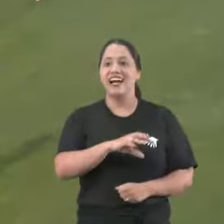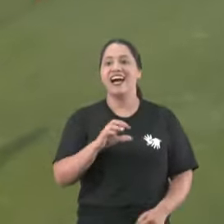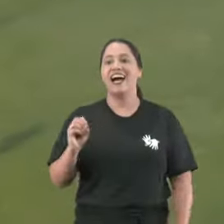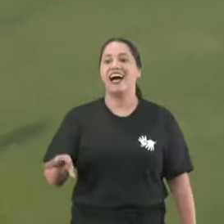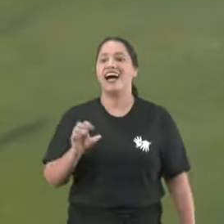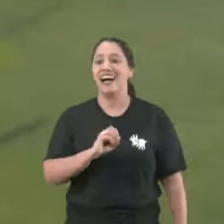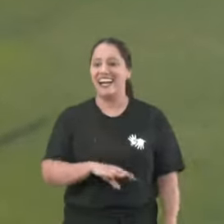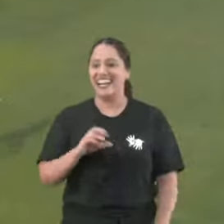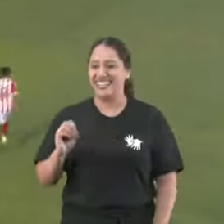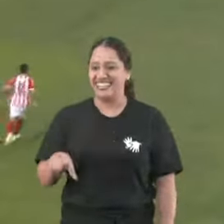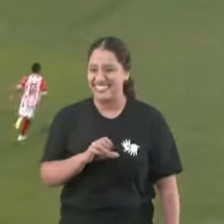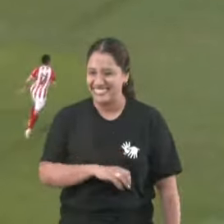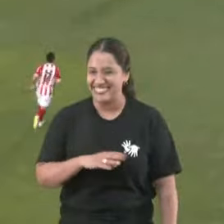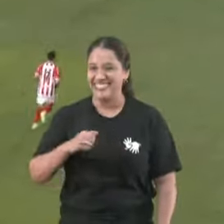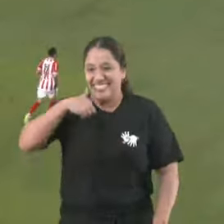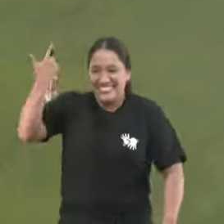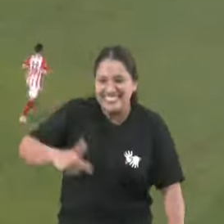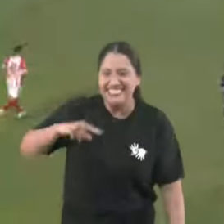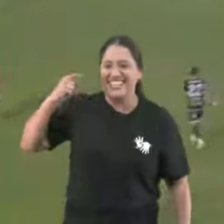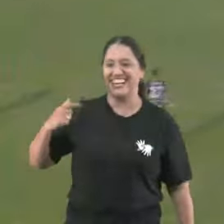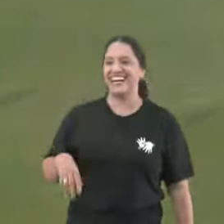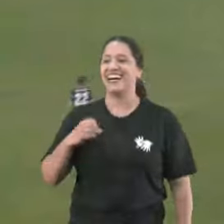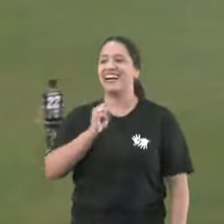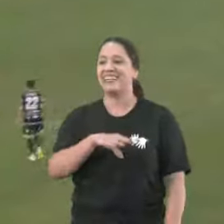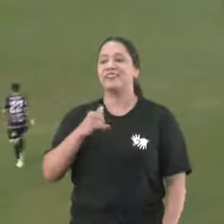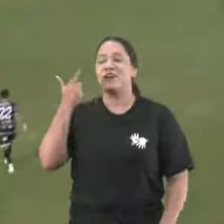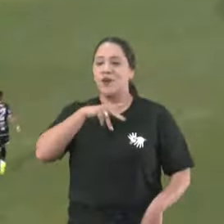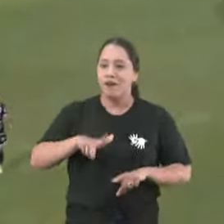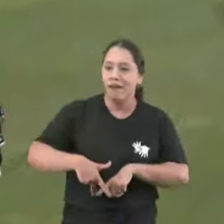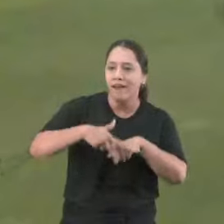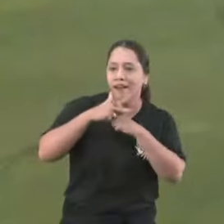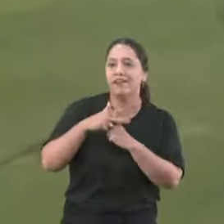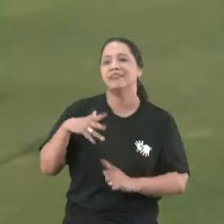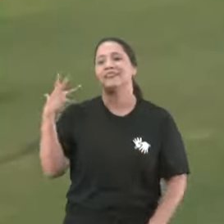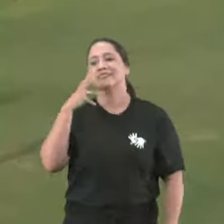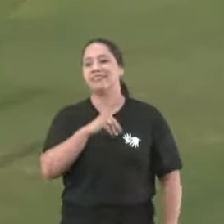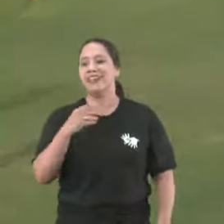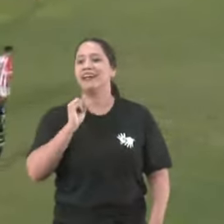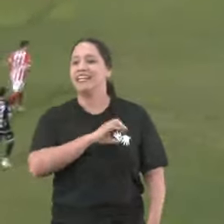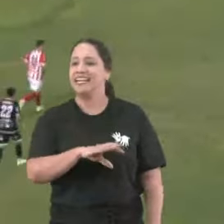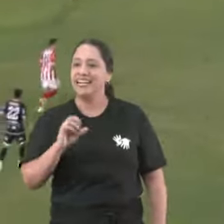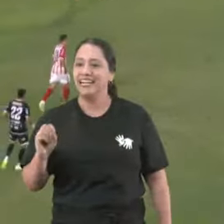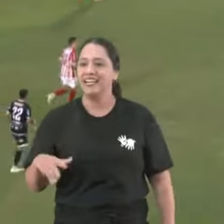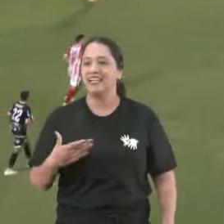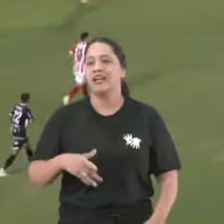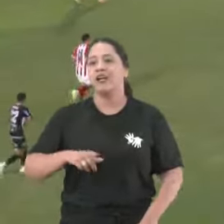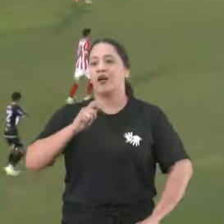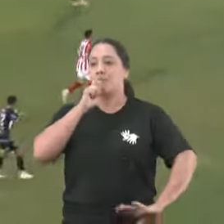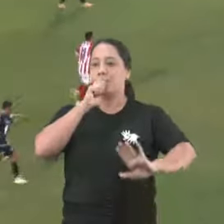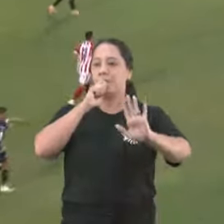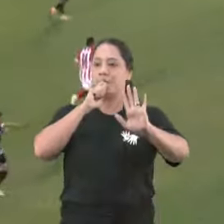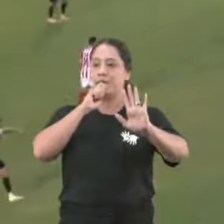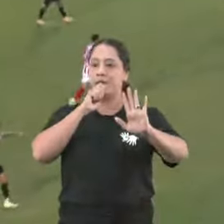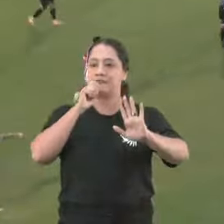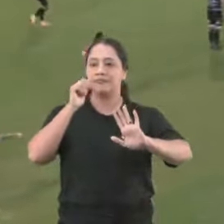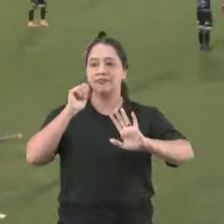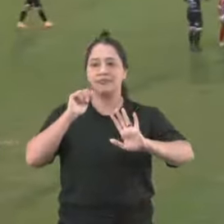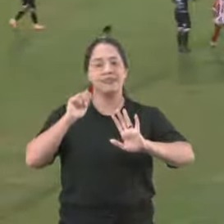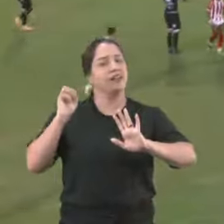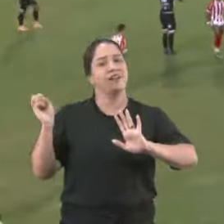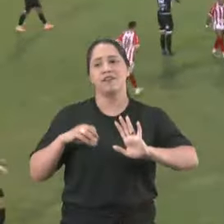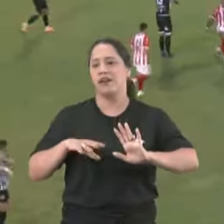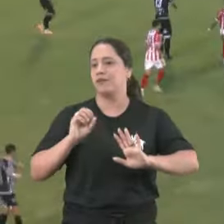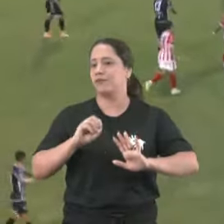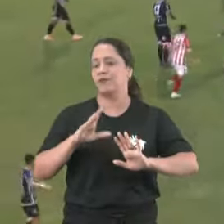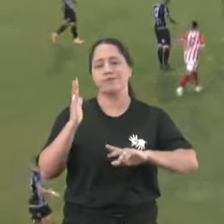Ih, dá-lhe bola de novo. Mas depois ele consertou com estilo. Esse é o Rony Lobo. Que coisa, hein? Na